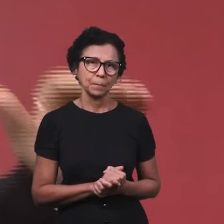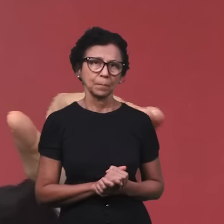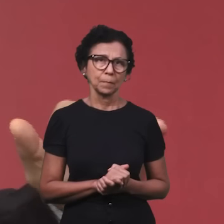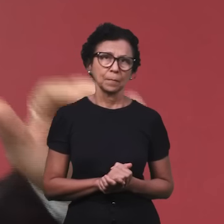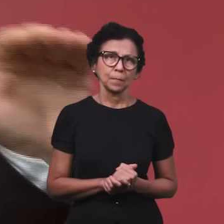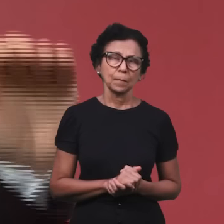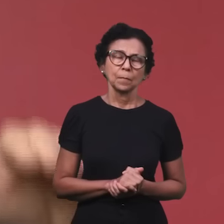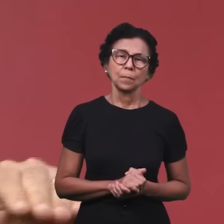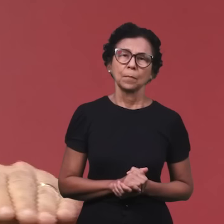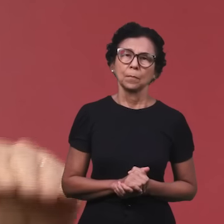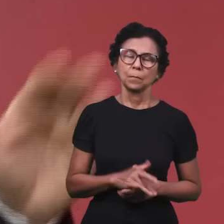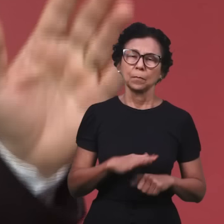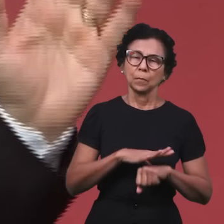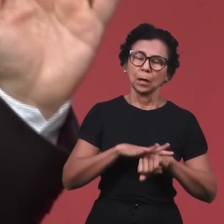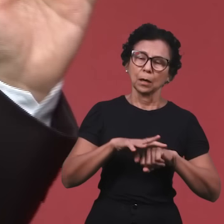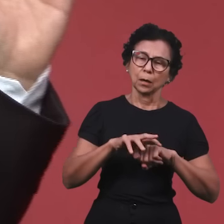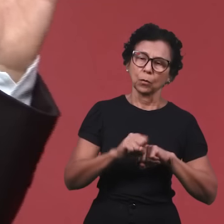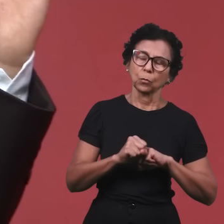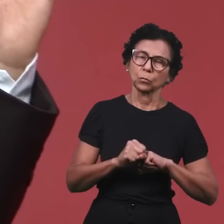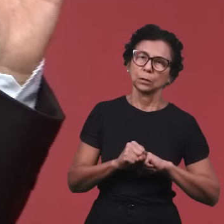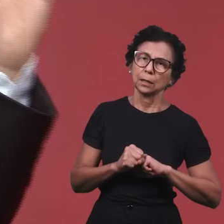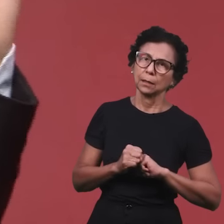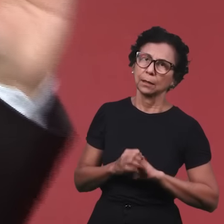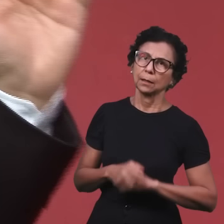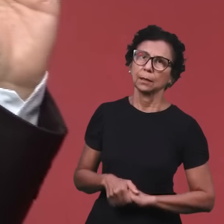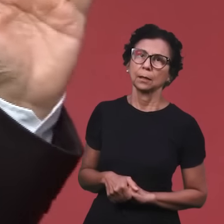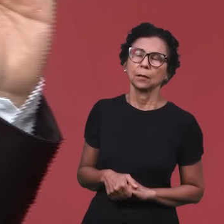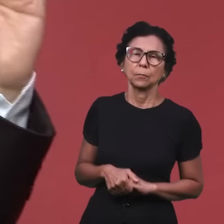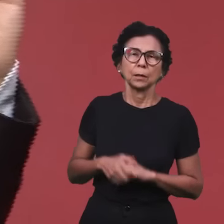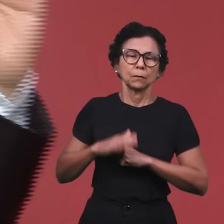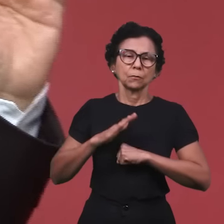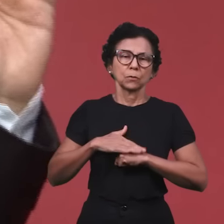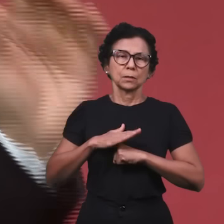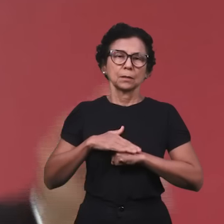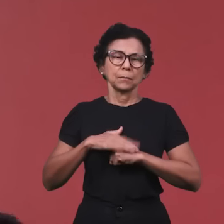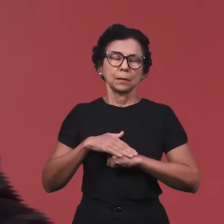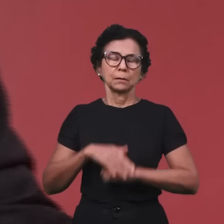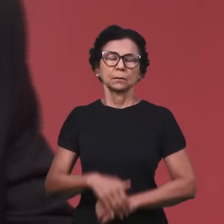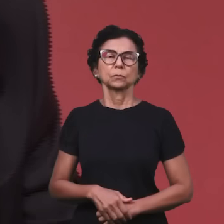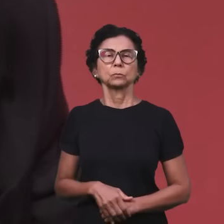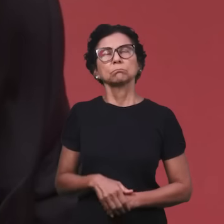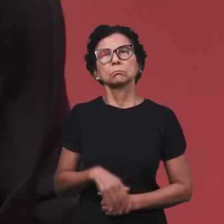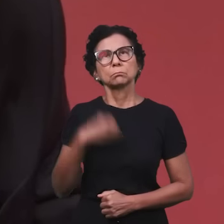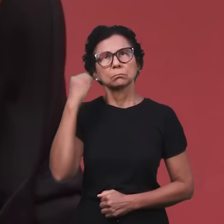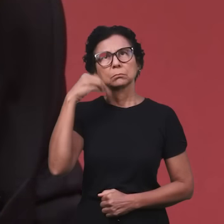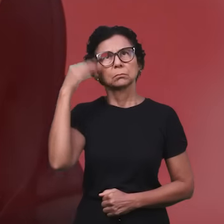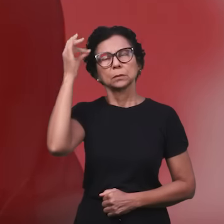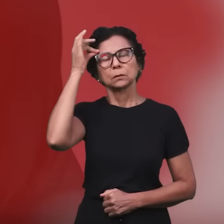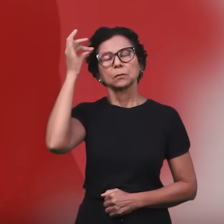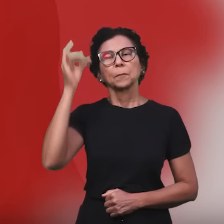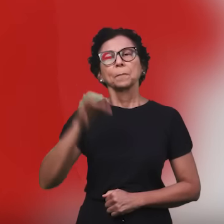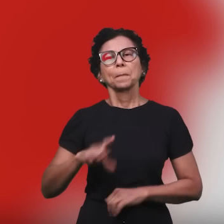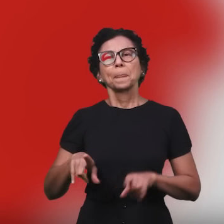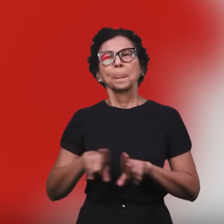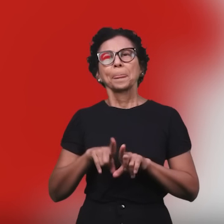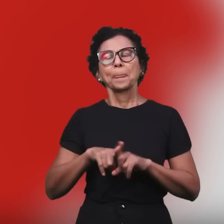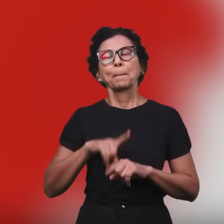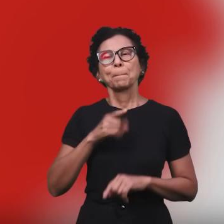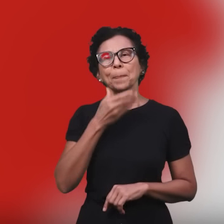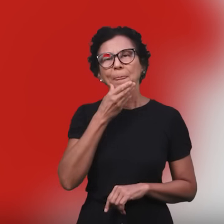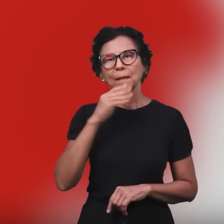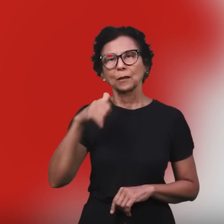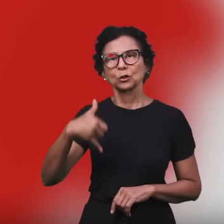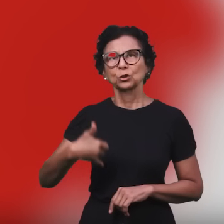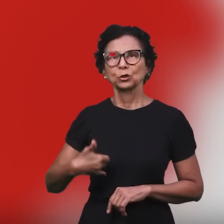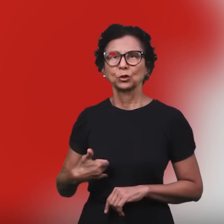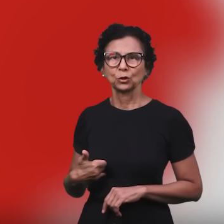Exato. Edificar. E até, só, vamos dizer, parafraseando, Jó ele usa uma expressão interessante, as suas